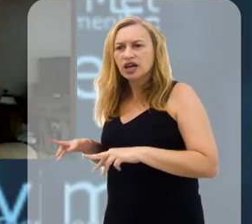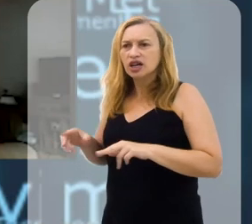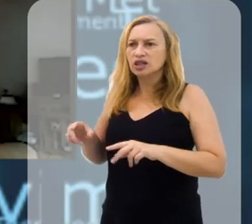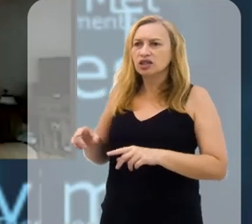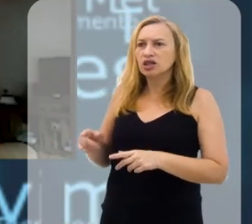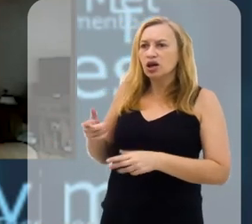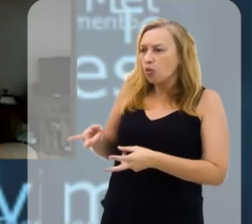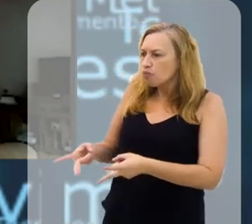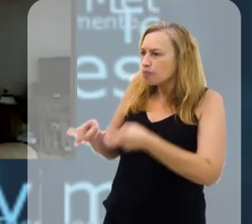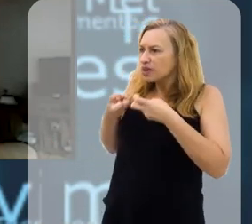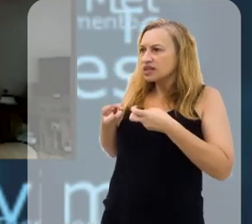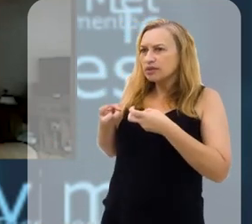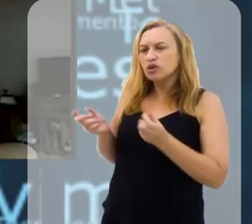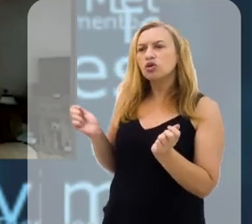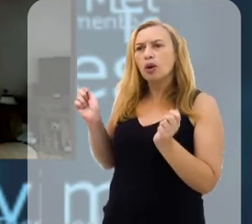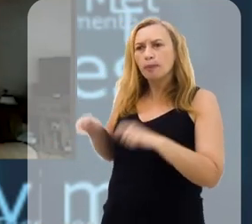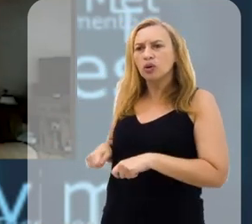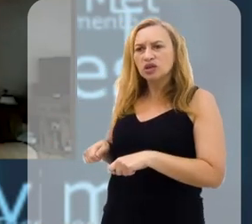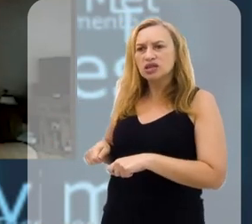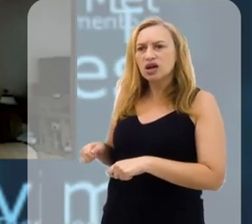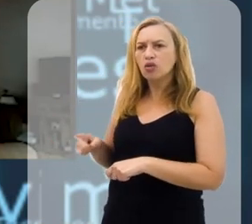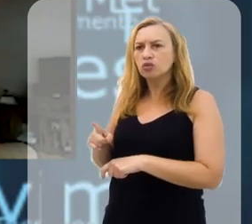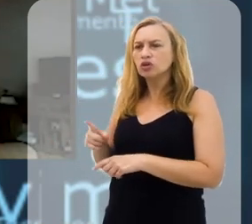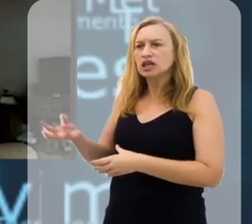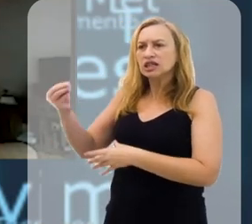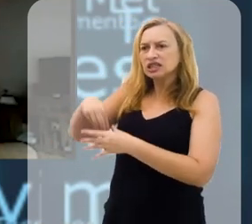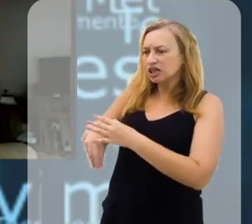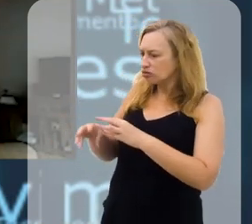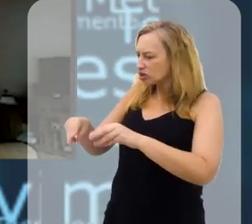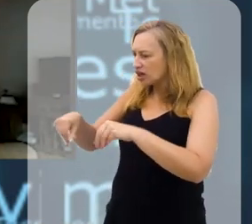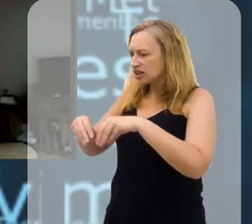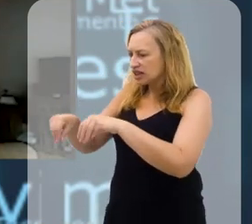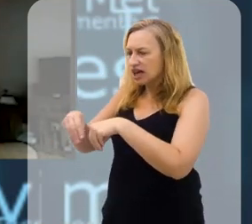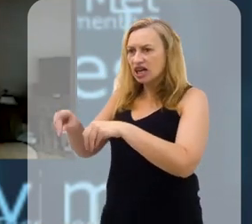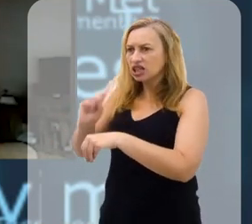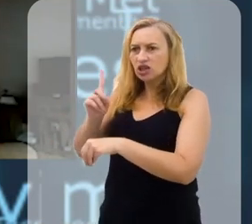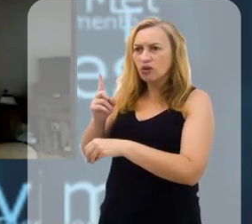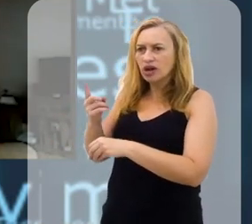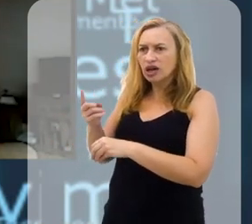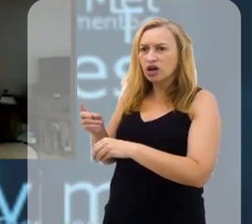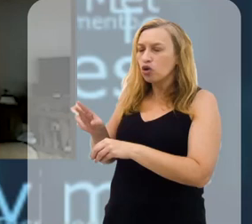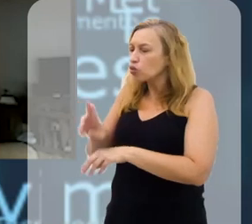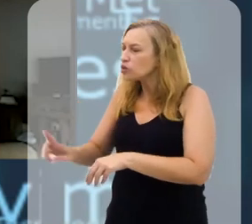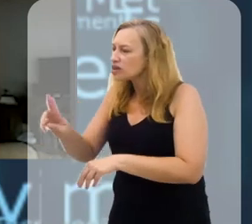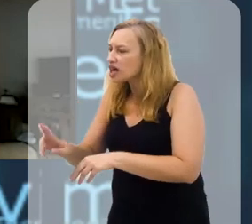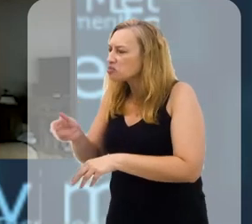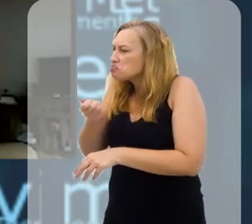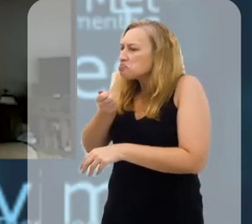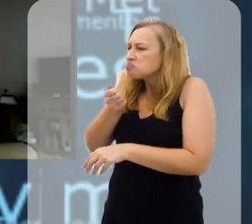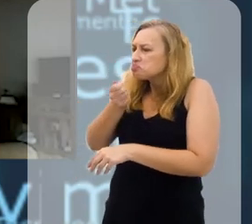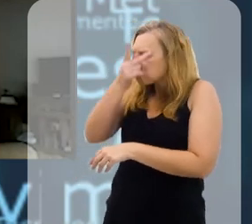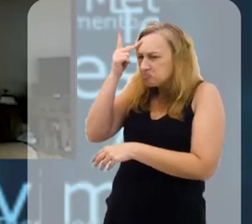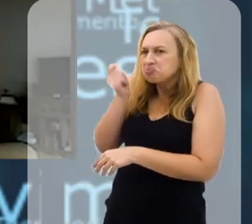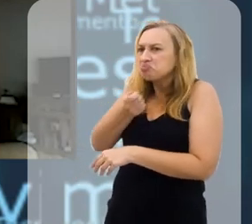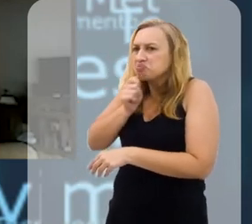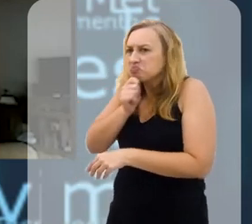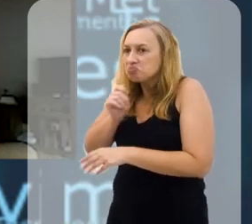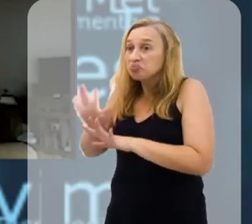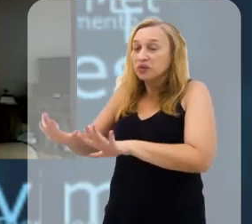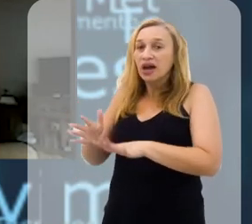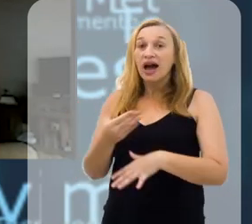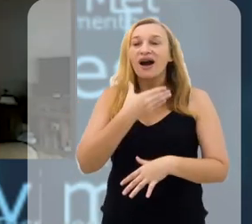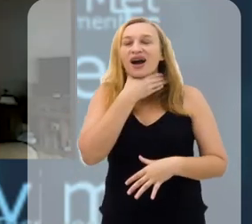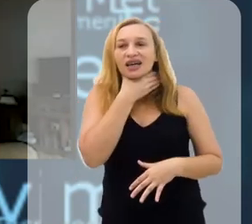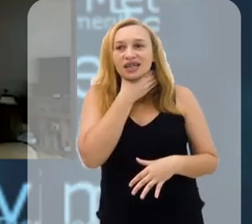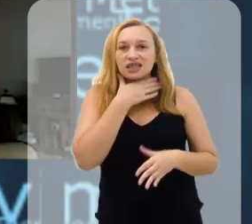E percebia que assim, tinha um potencial dentro da nossa propriedade que não era explorado por ninguém na região. Infelizmente,